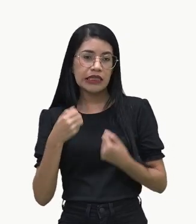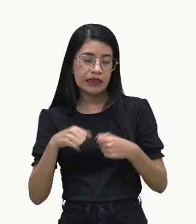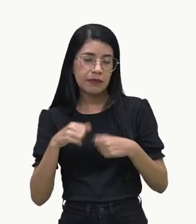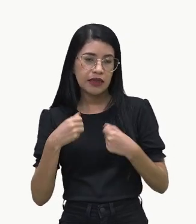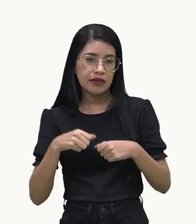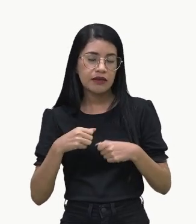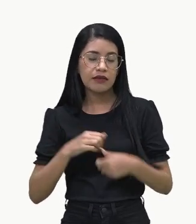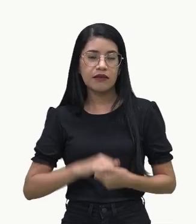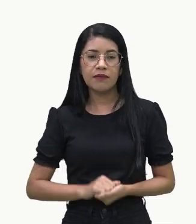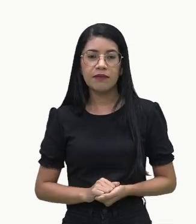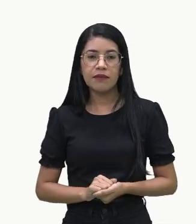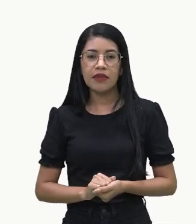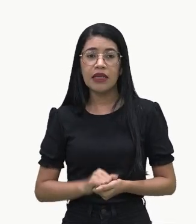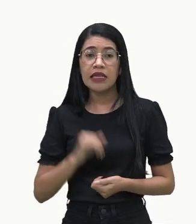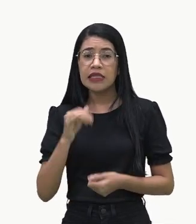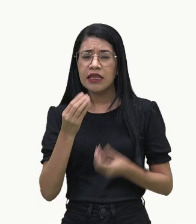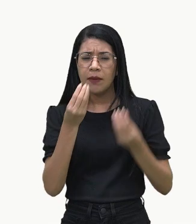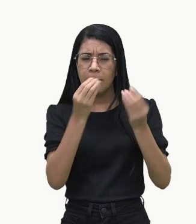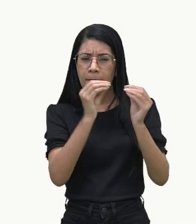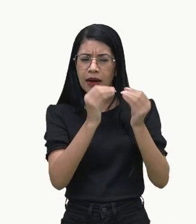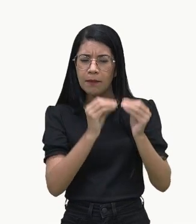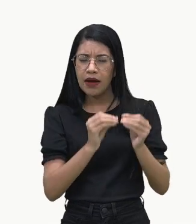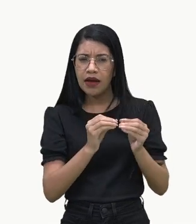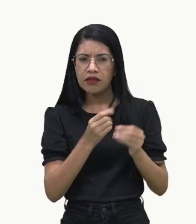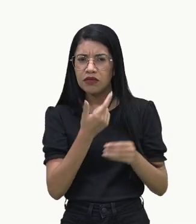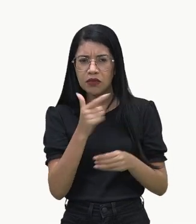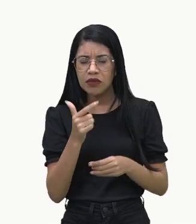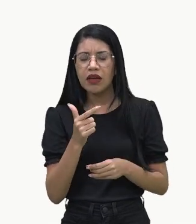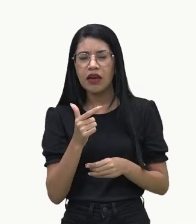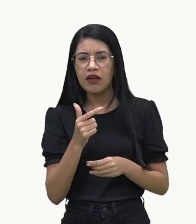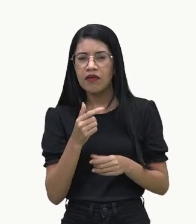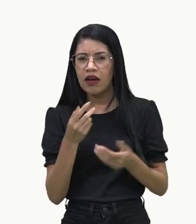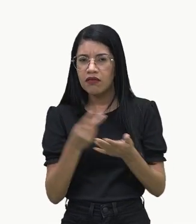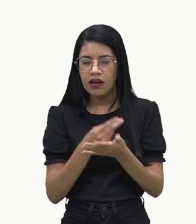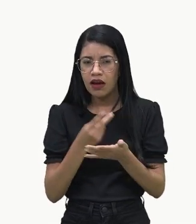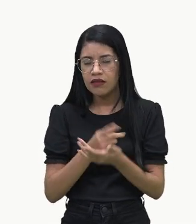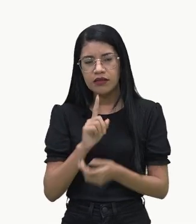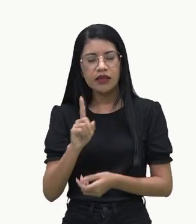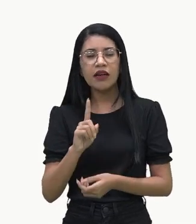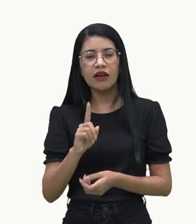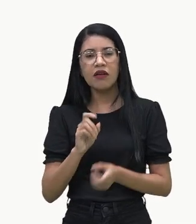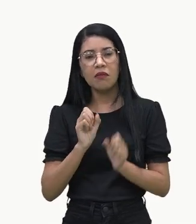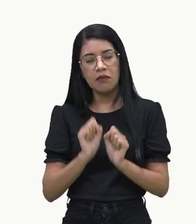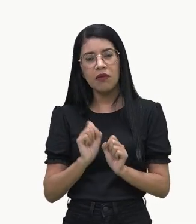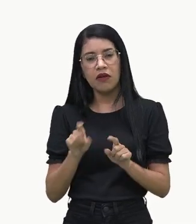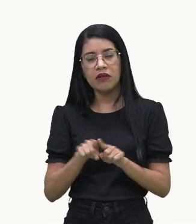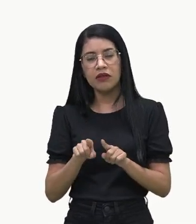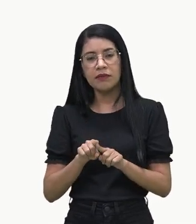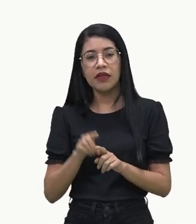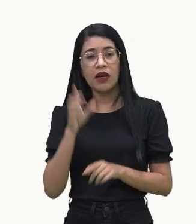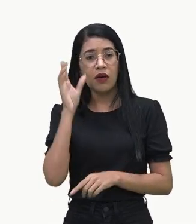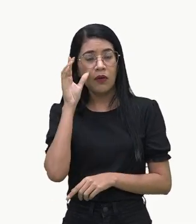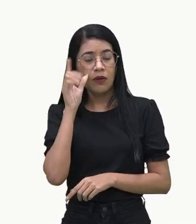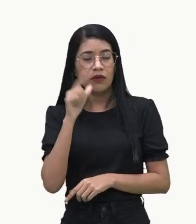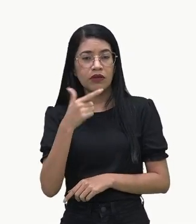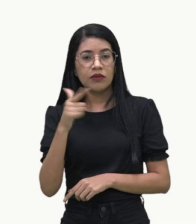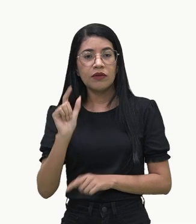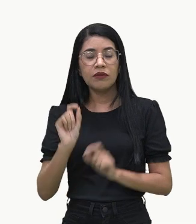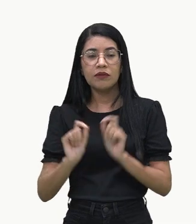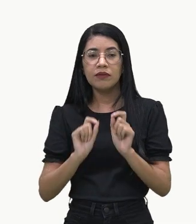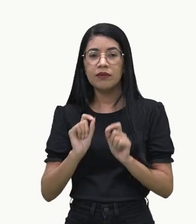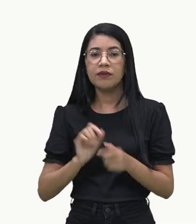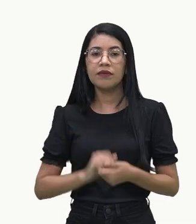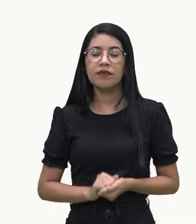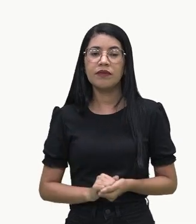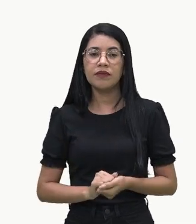necessário. E se eu não completar, vai estar errado, professora? Não, não vai estar errado. E tem uma outra curiosidade que,